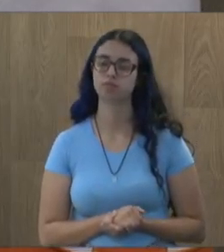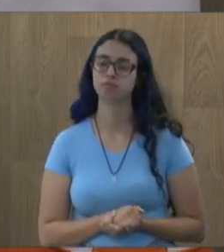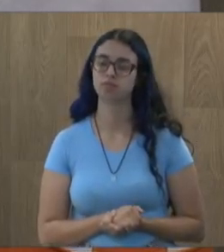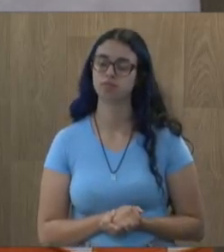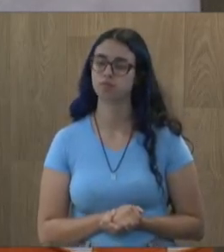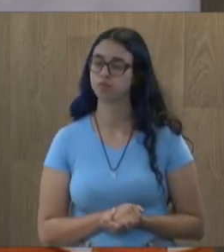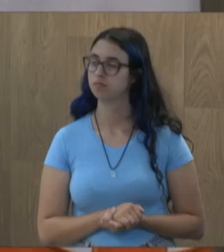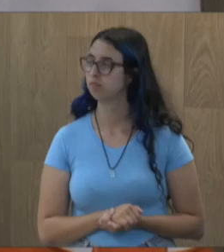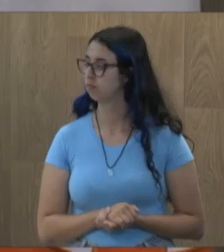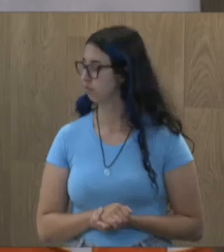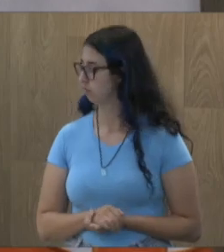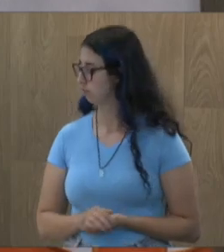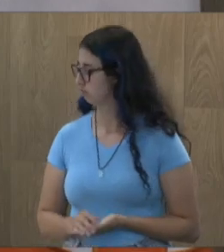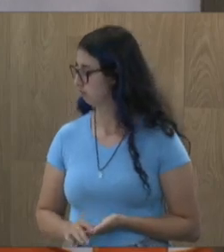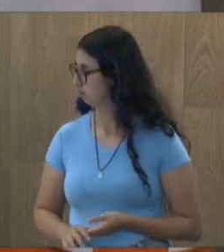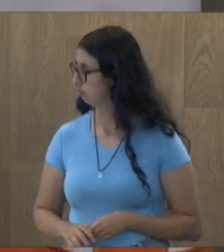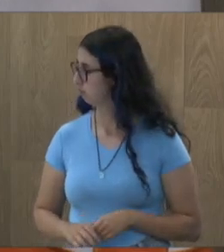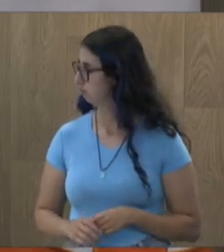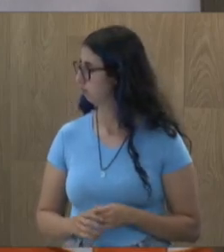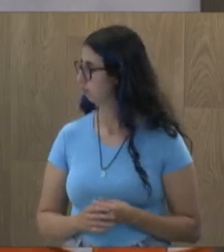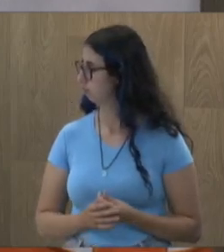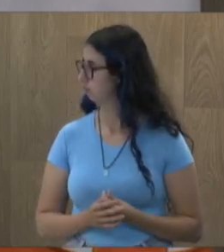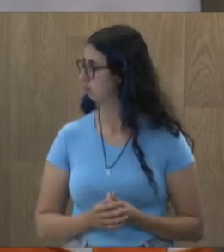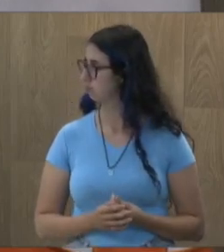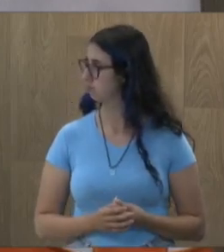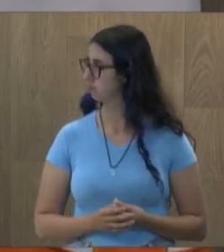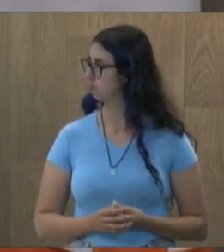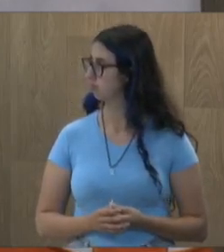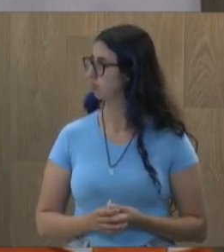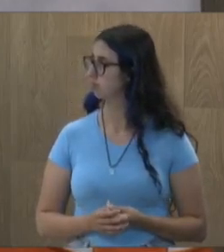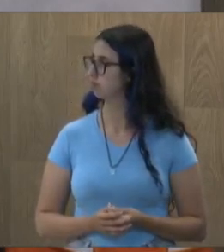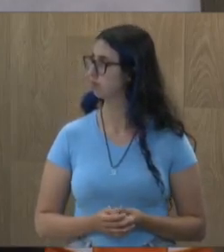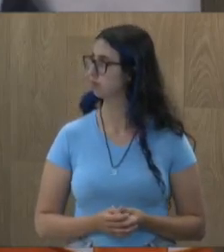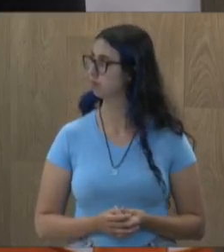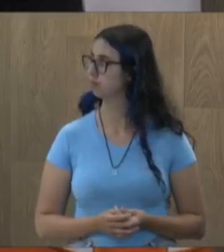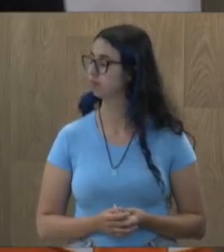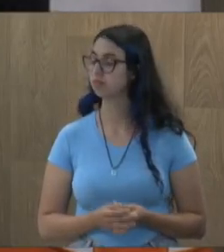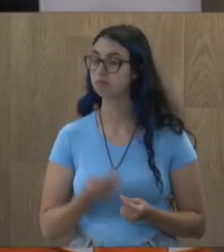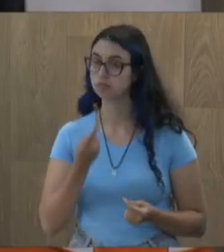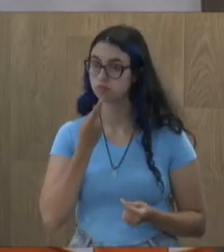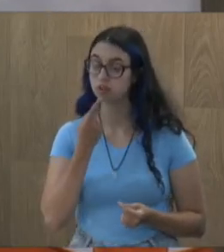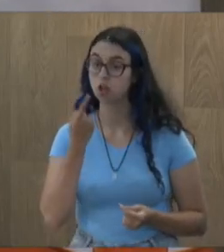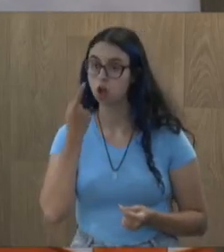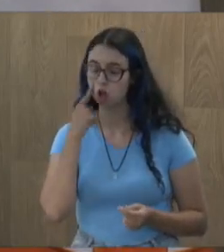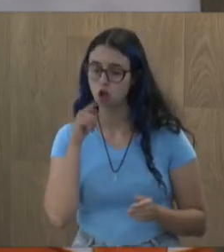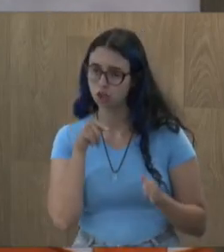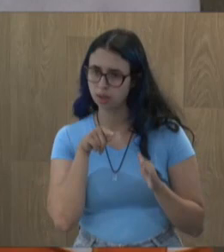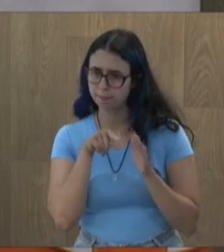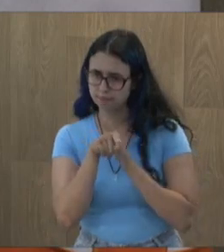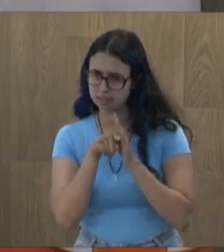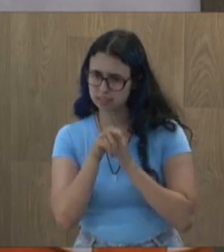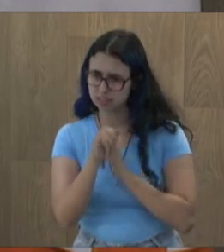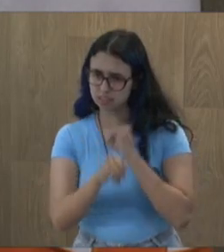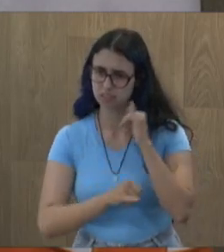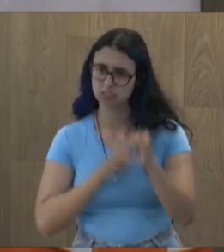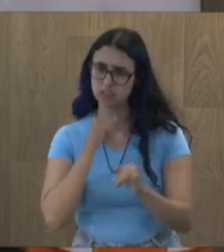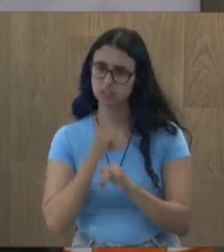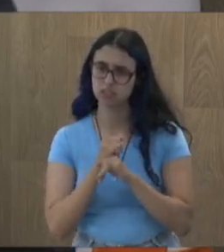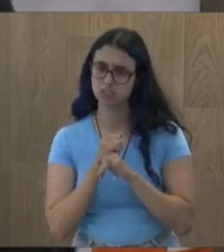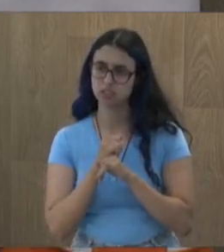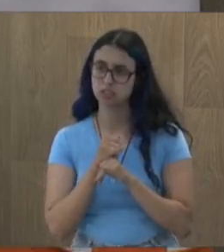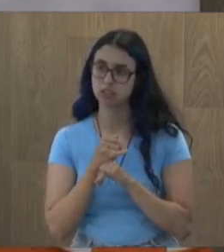Cadê o meu papel aqui? Aqui, ó, como eu falei com vocês, pesquise no Google. Eu não tenho